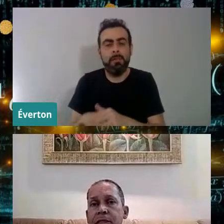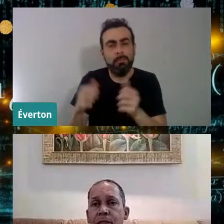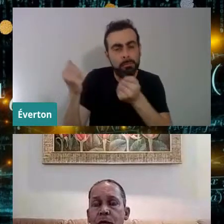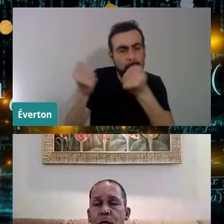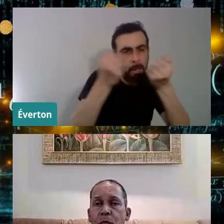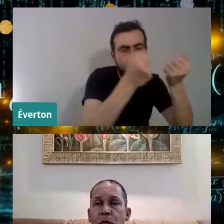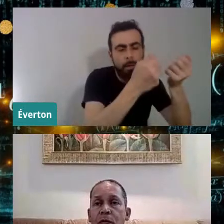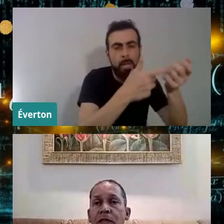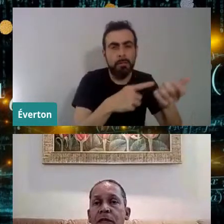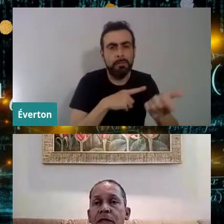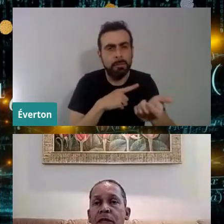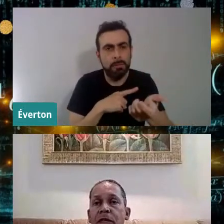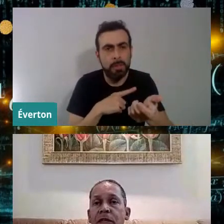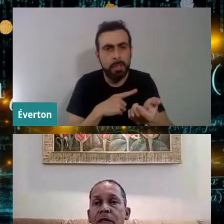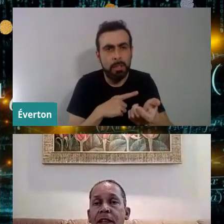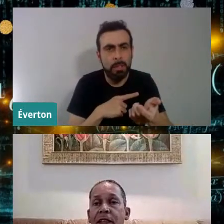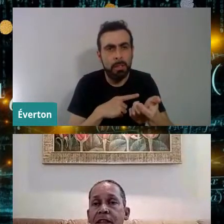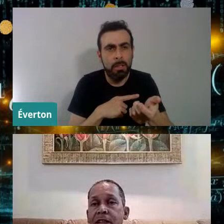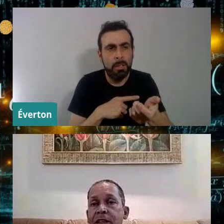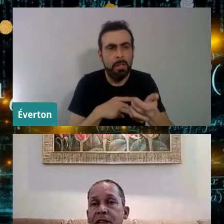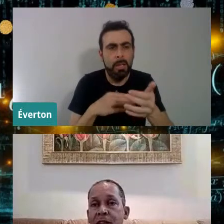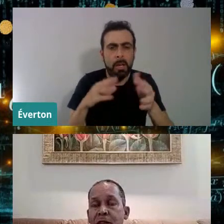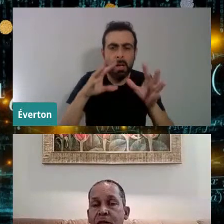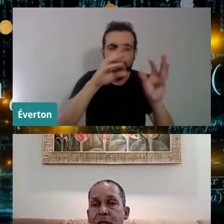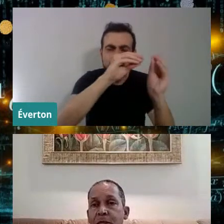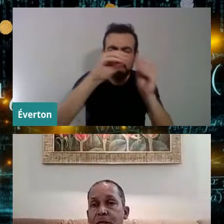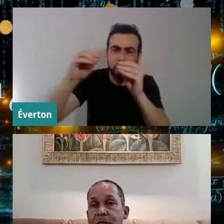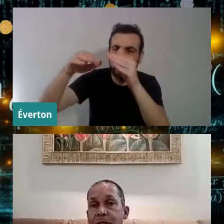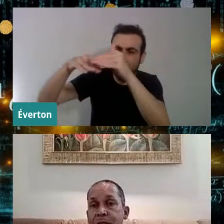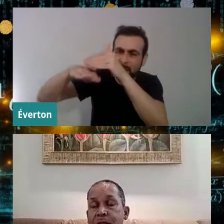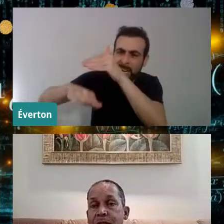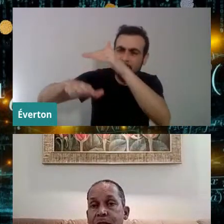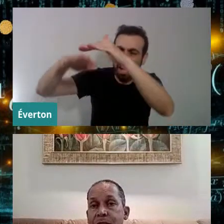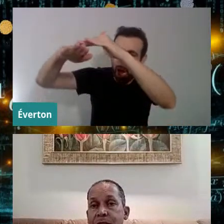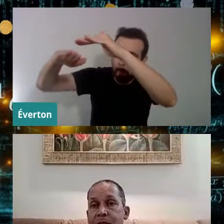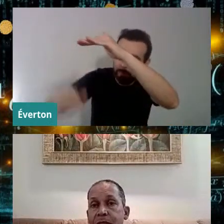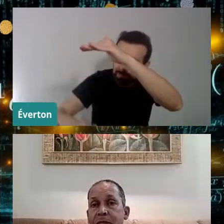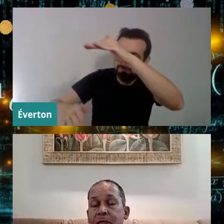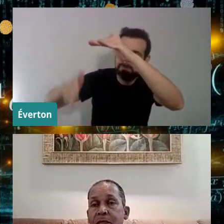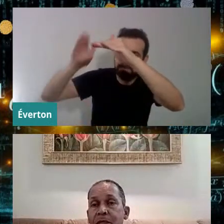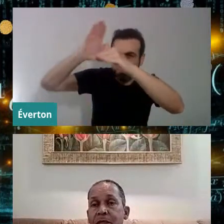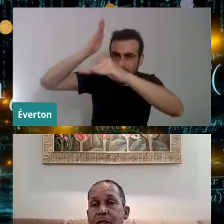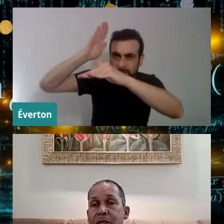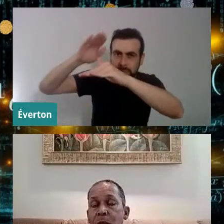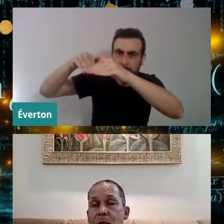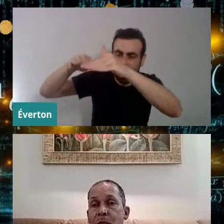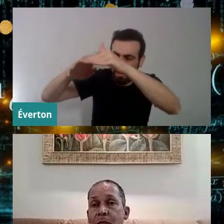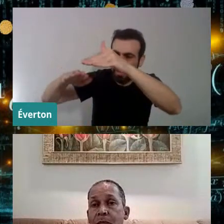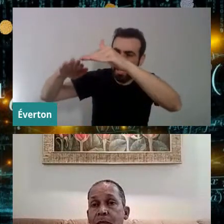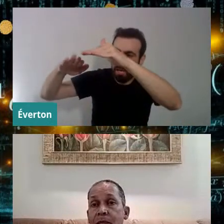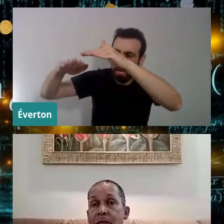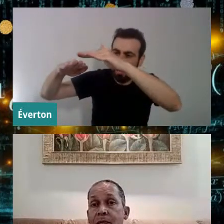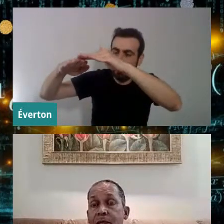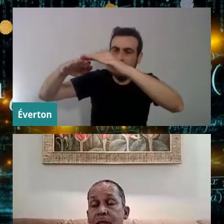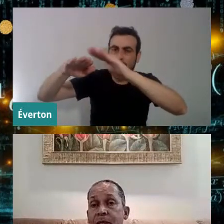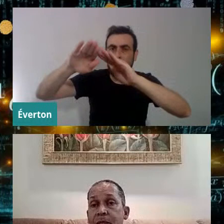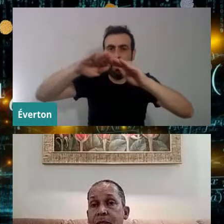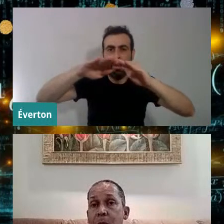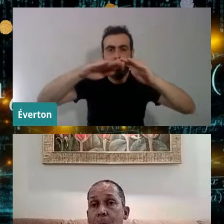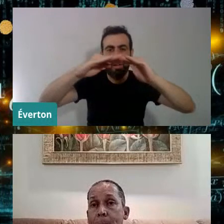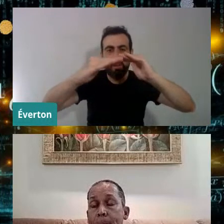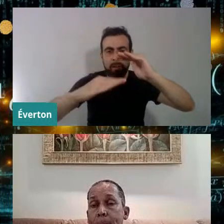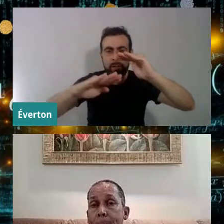e nós tiramos um barranco ali da frente, né? Para tirar aquele barranco da frente e fazer aquela escada da entrada ali,